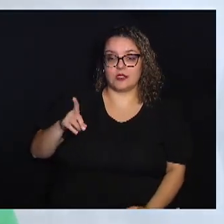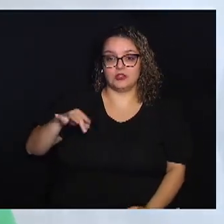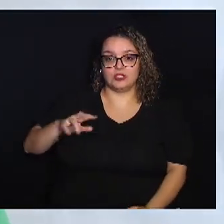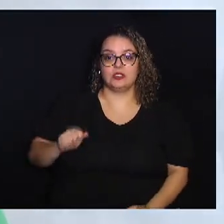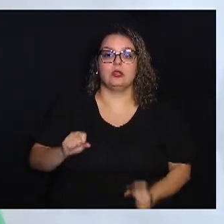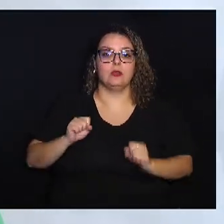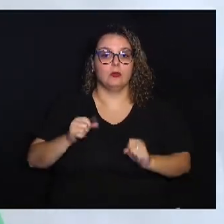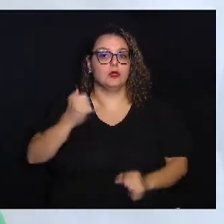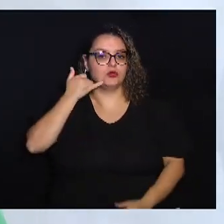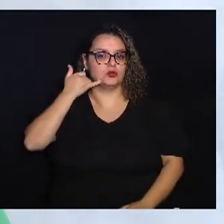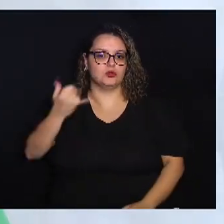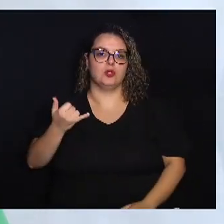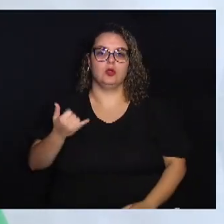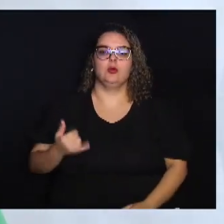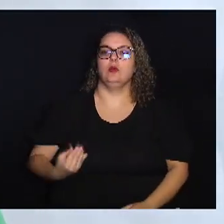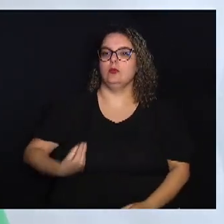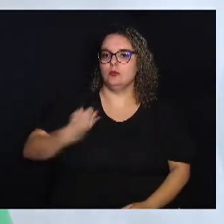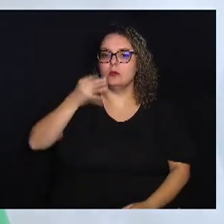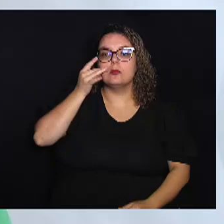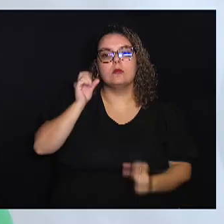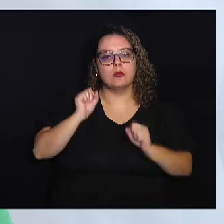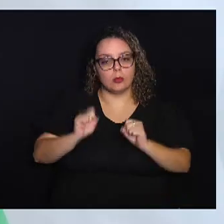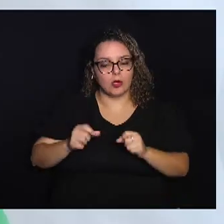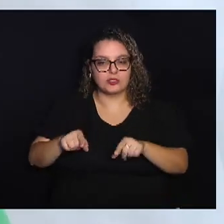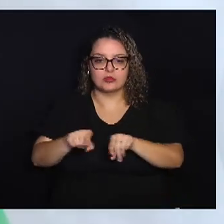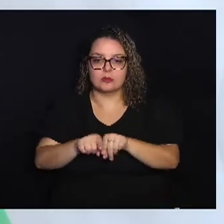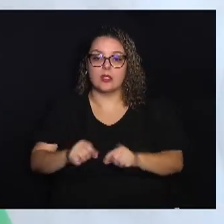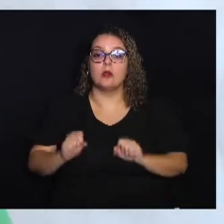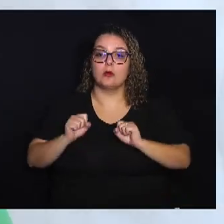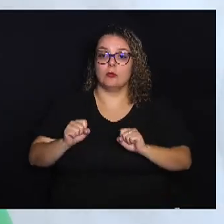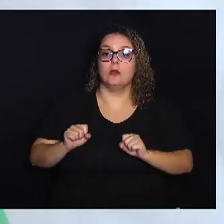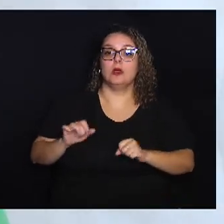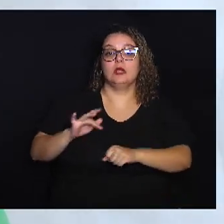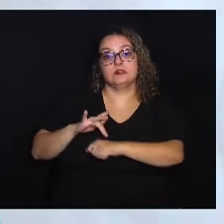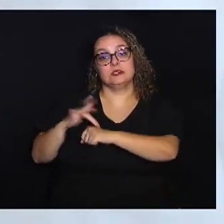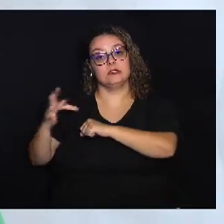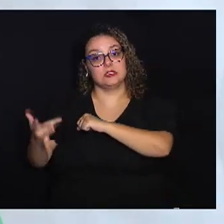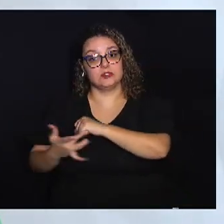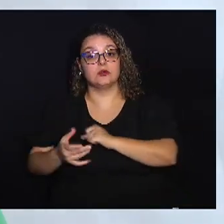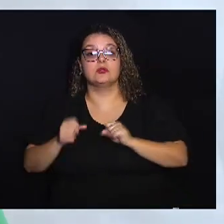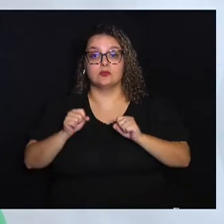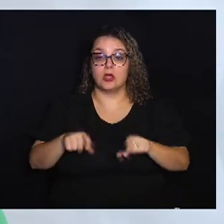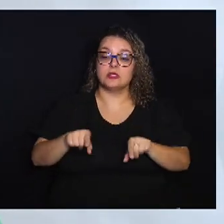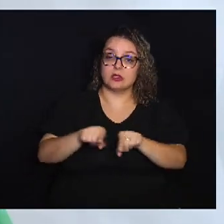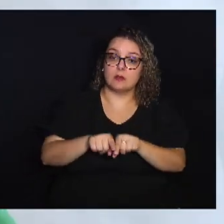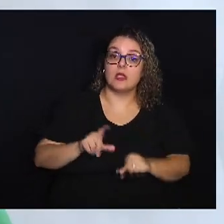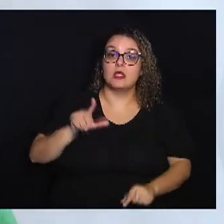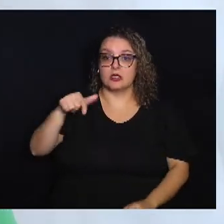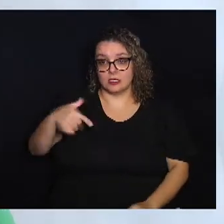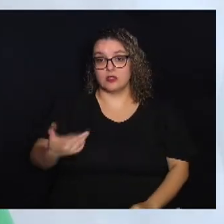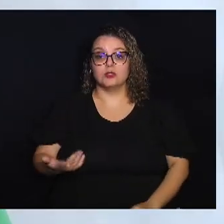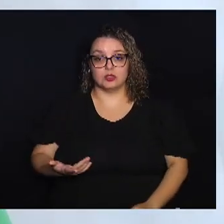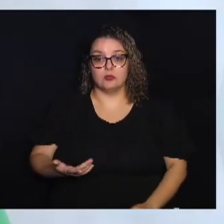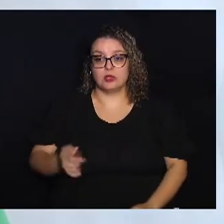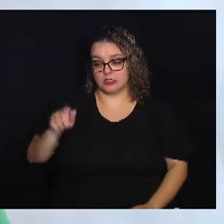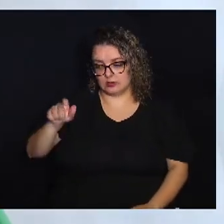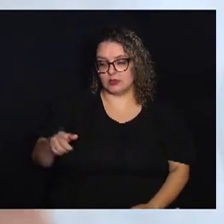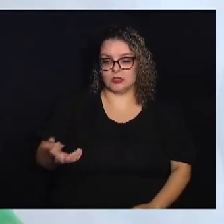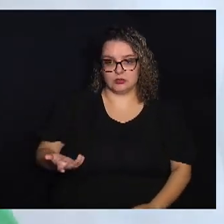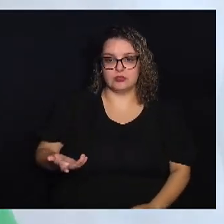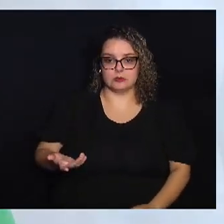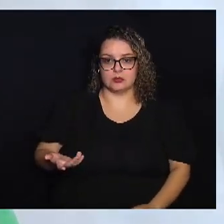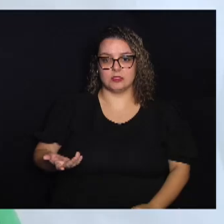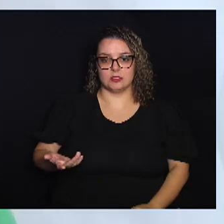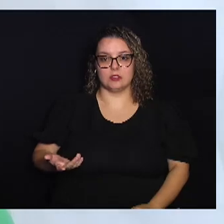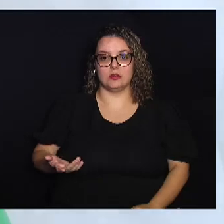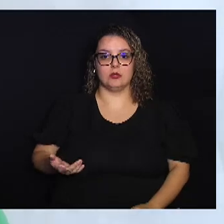via telefone, pode ser presencialmente, pode ser através das redes sociais e logo a pessoa, né, essa pessoa